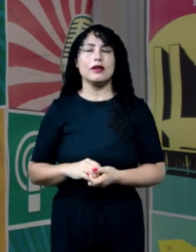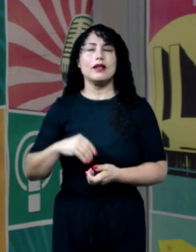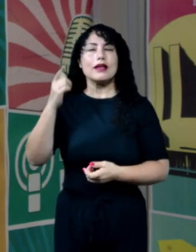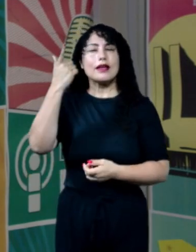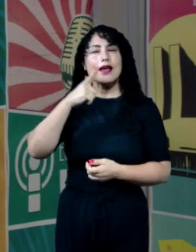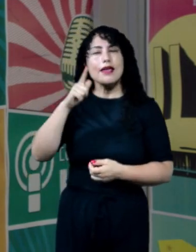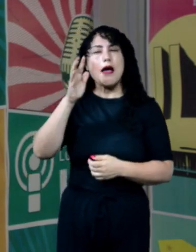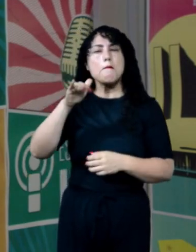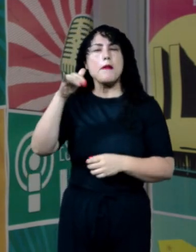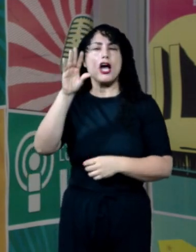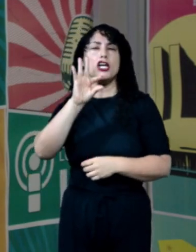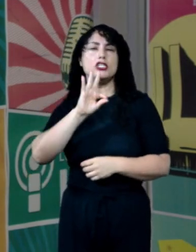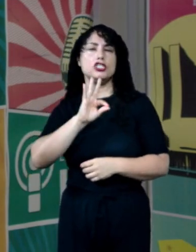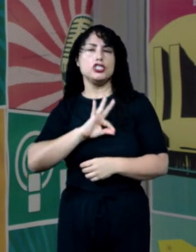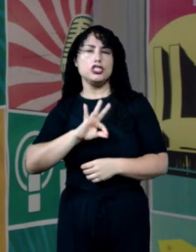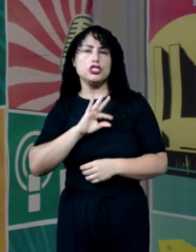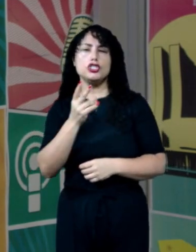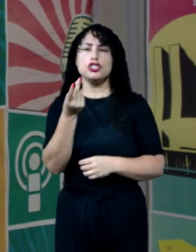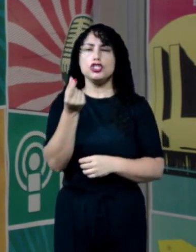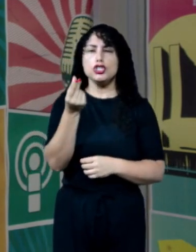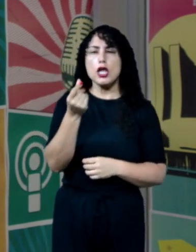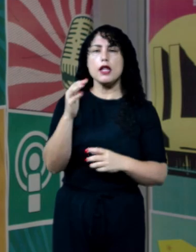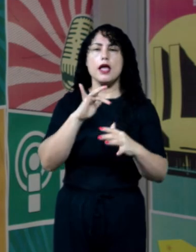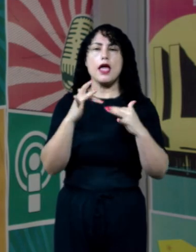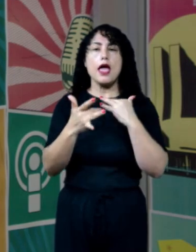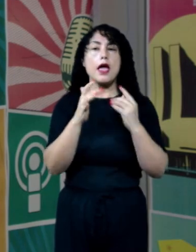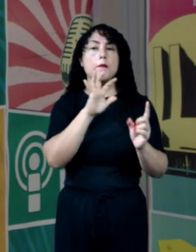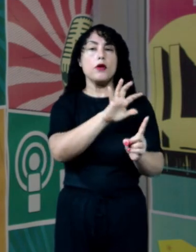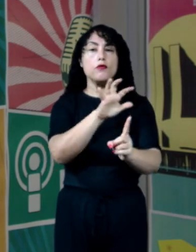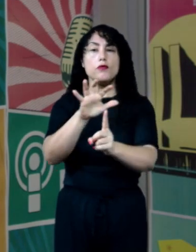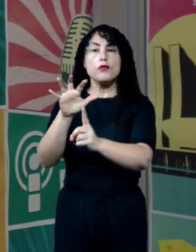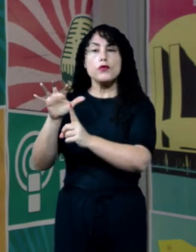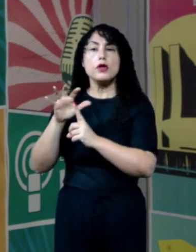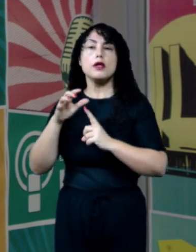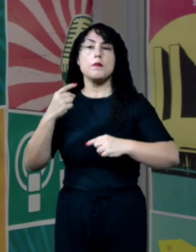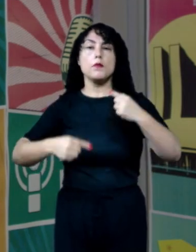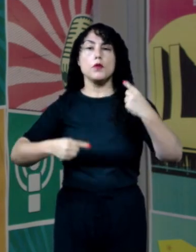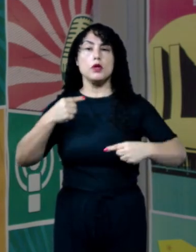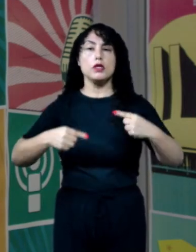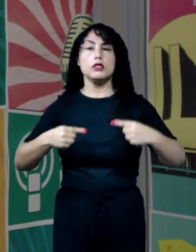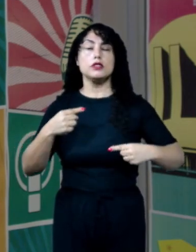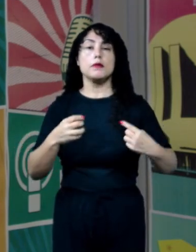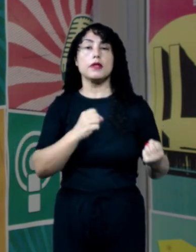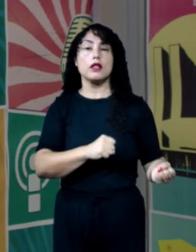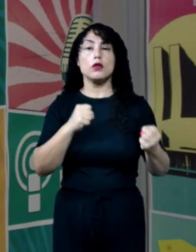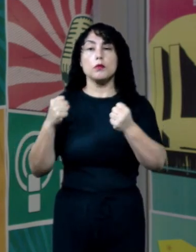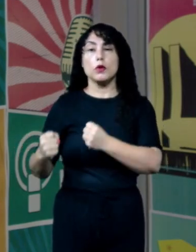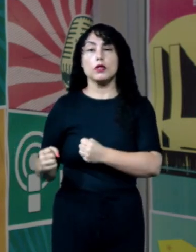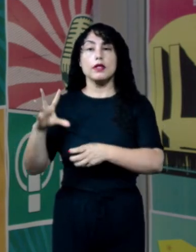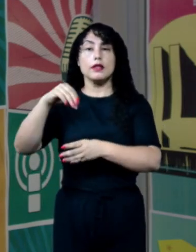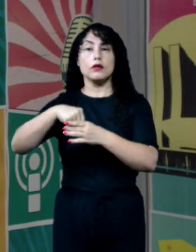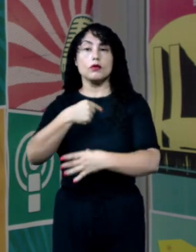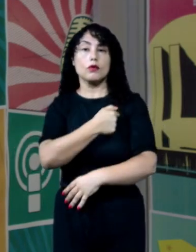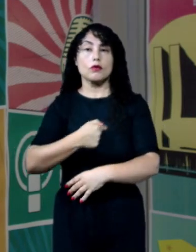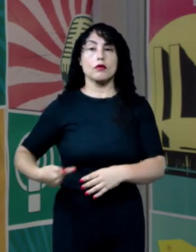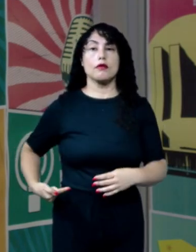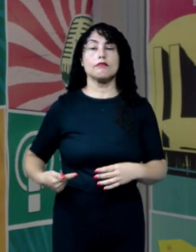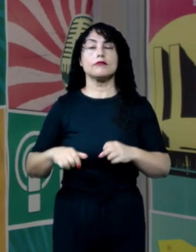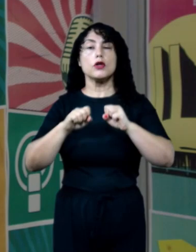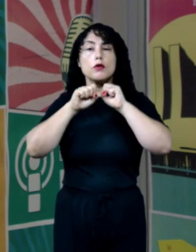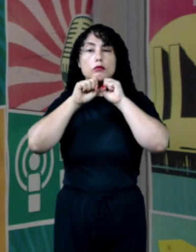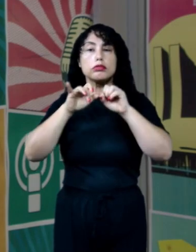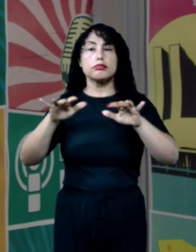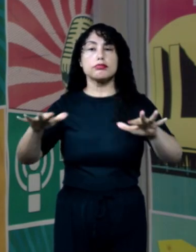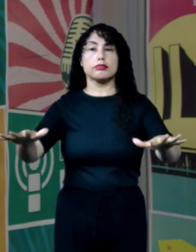mais dinheiro com a rede social. É também de influenciar nas políticas públicas, de estar no poder dos governos e fazer prosperar o